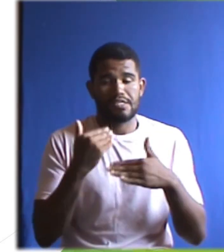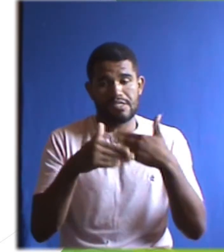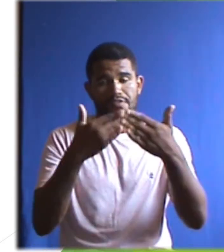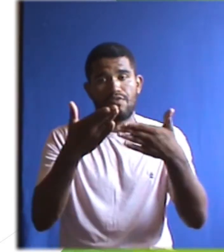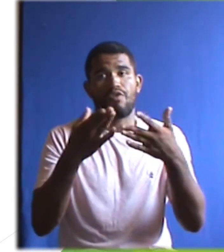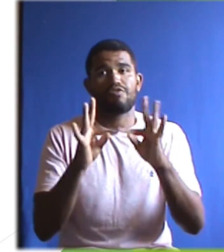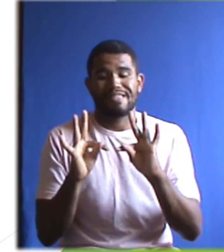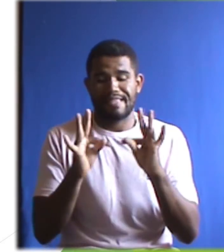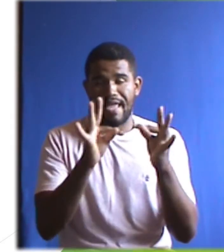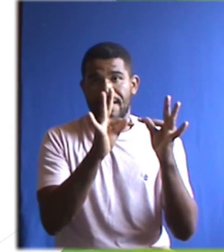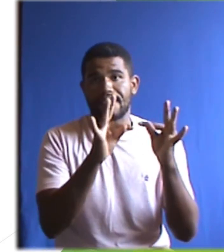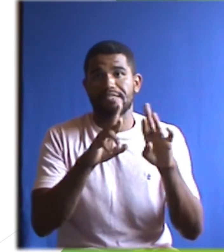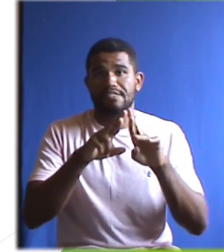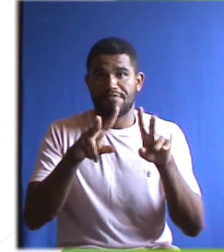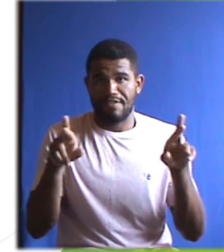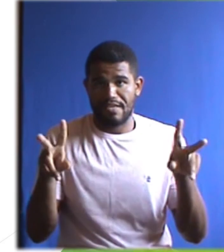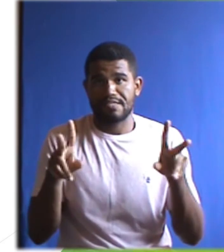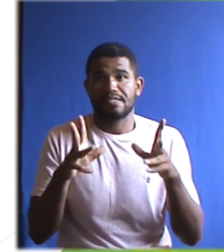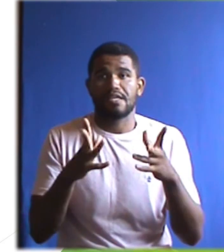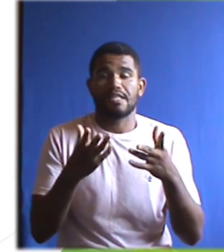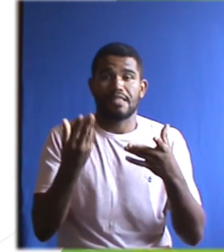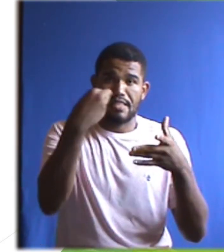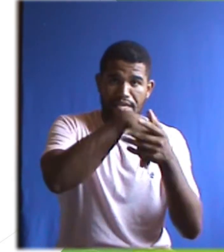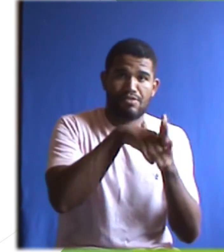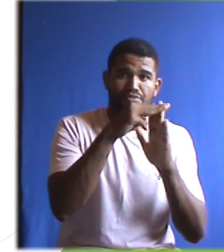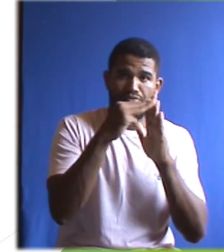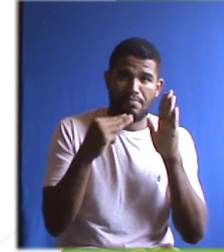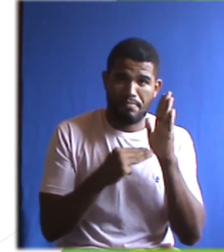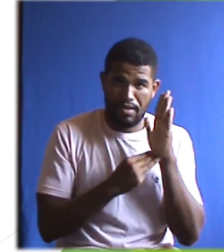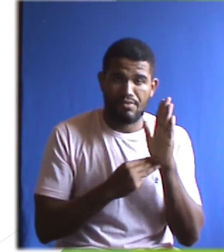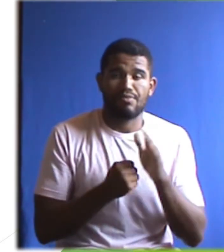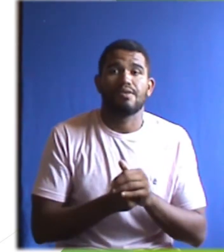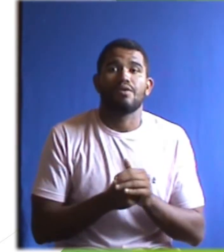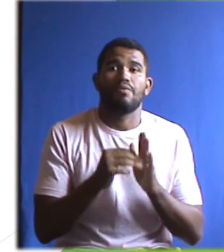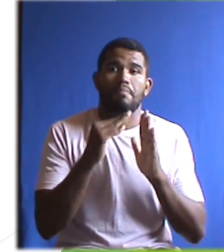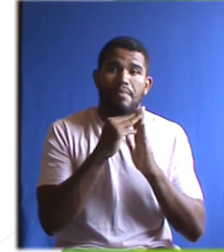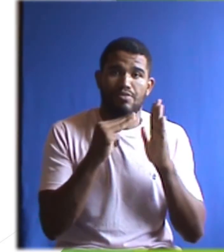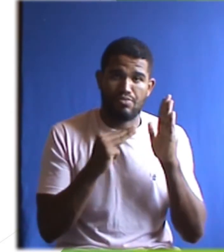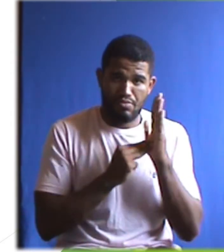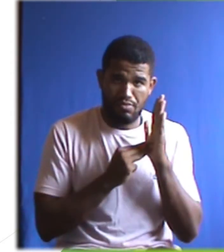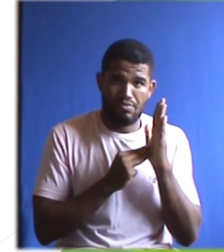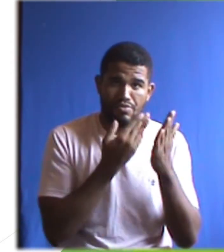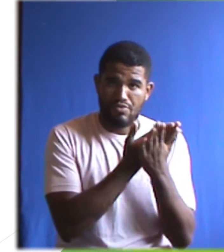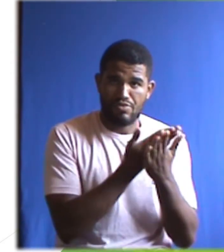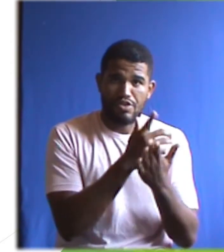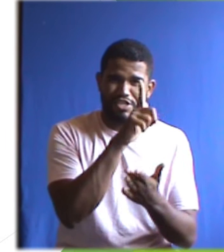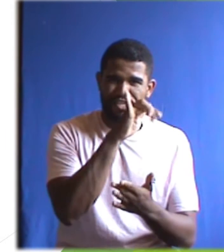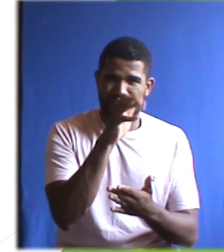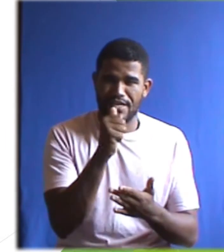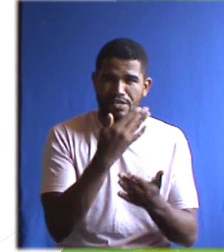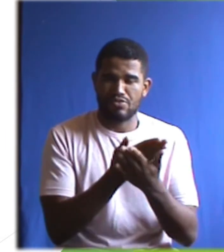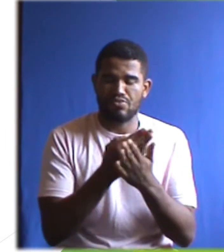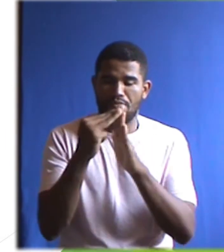a forma que você desenvolve essas técnicas que estão dentro do método. A